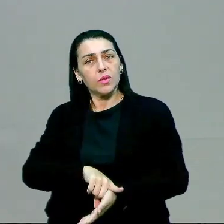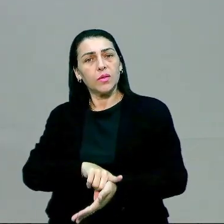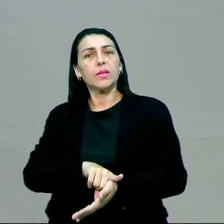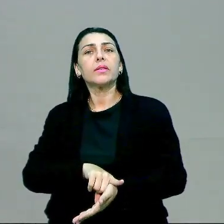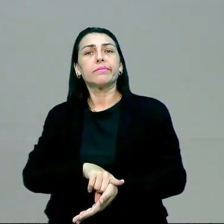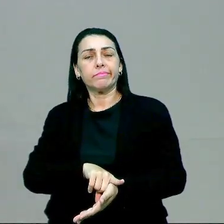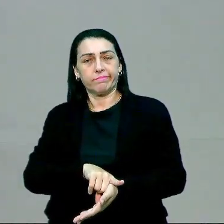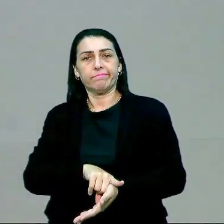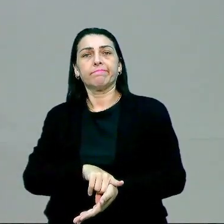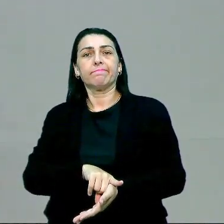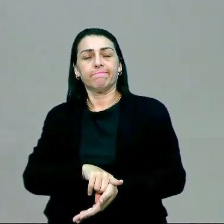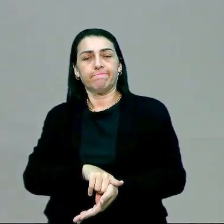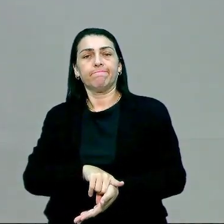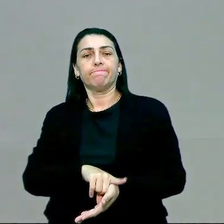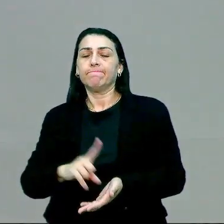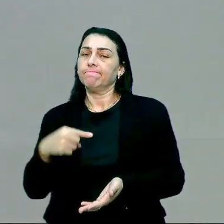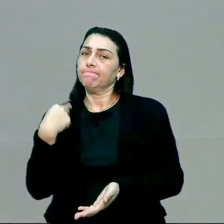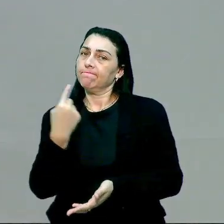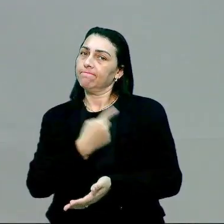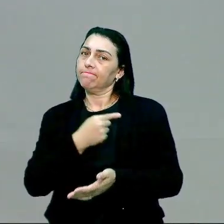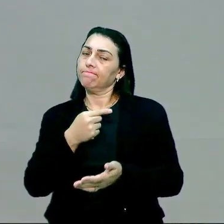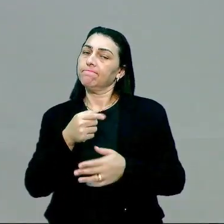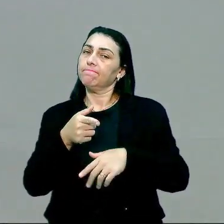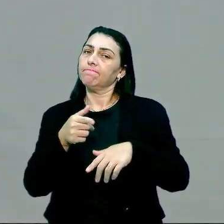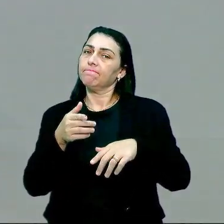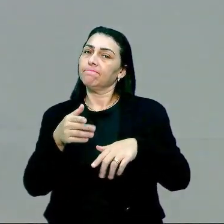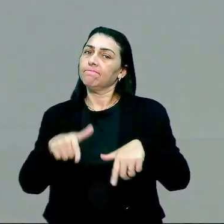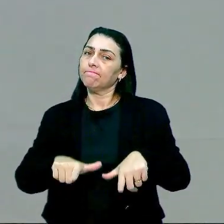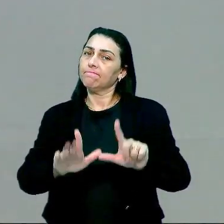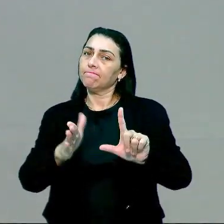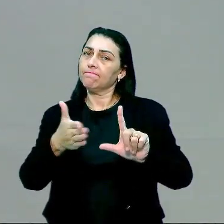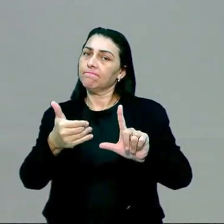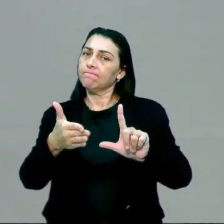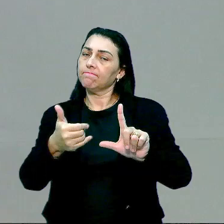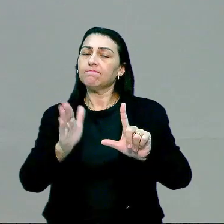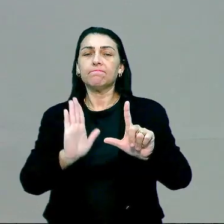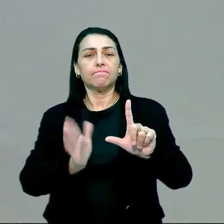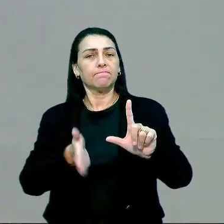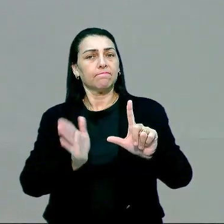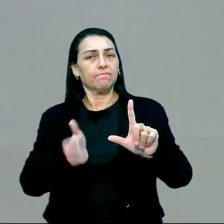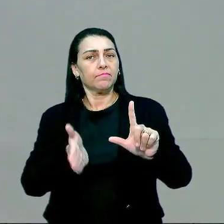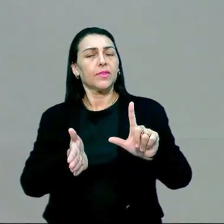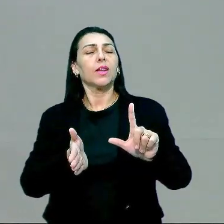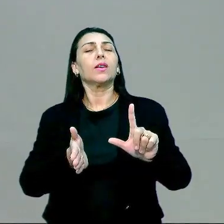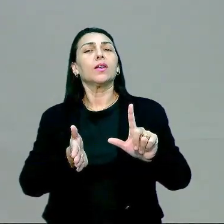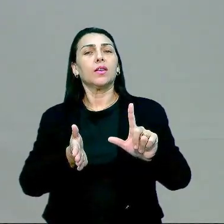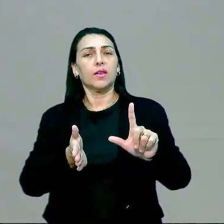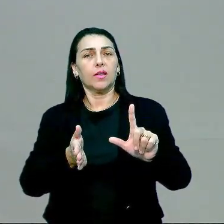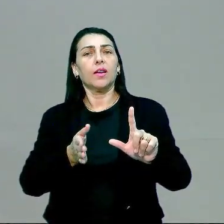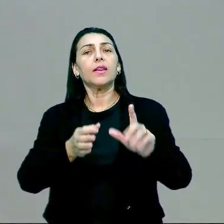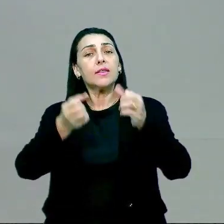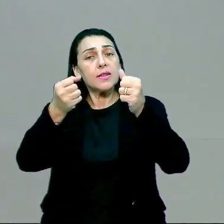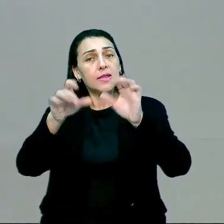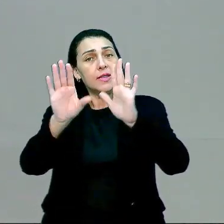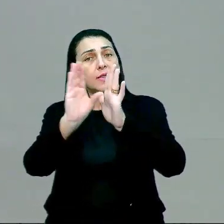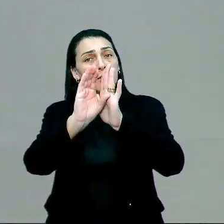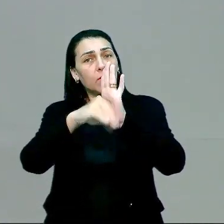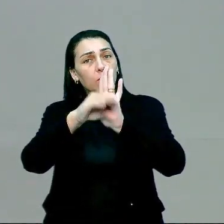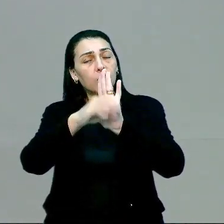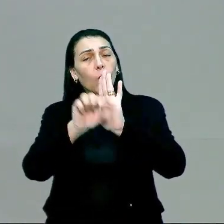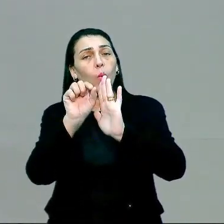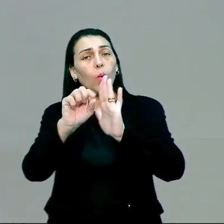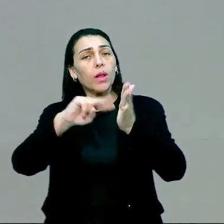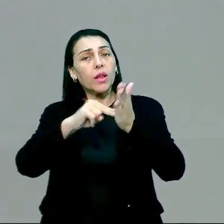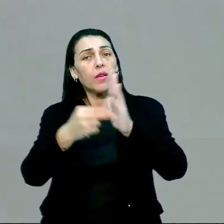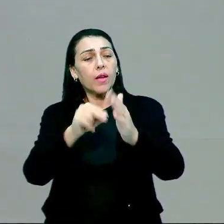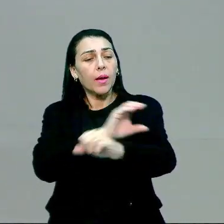elas estão disponíveis em nossa plataforma. Eu já conceituei para você multiculturalismo. Mas